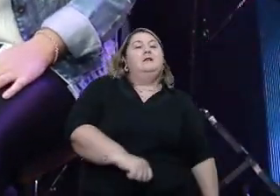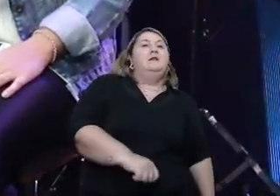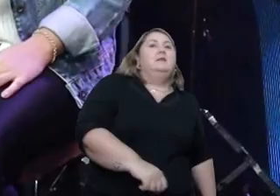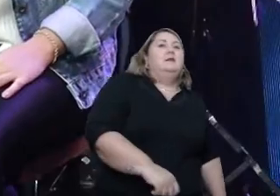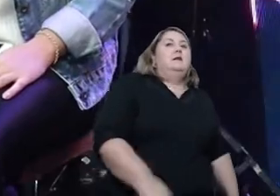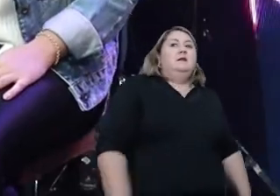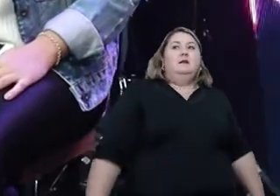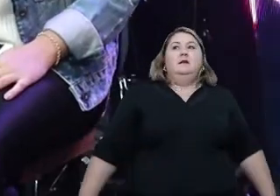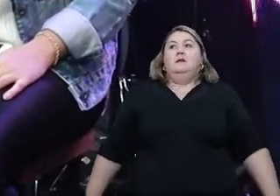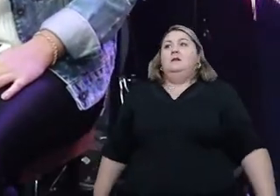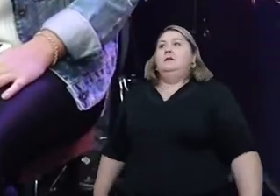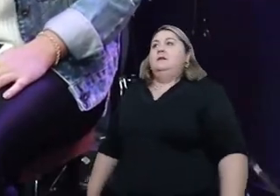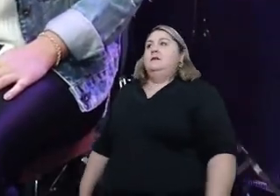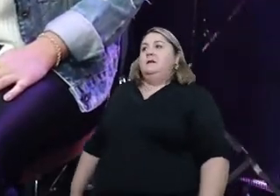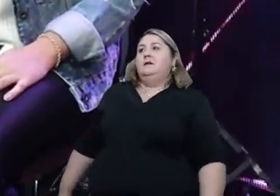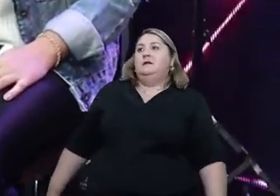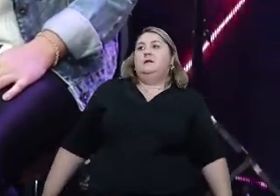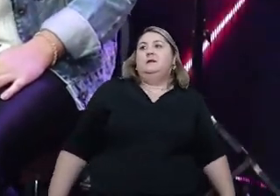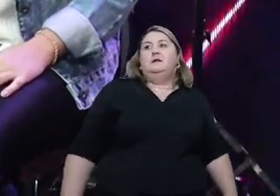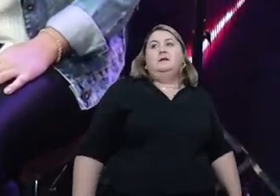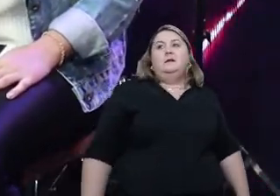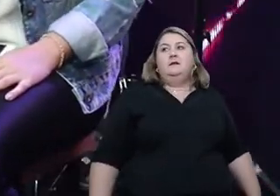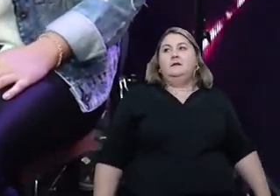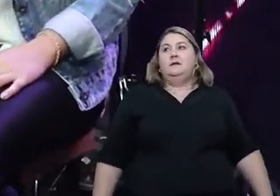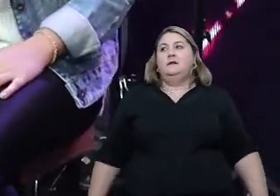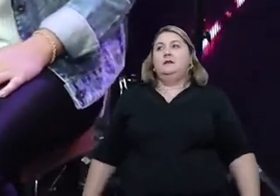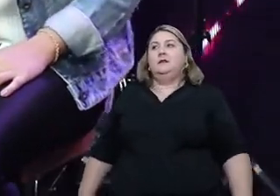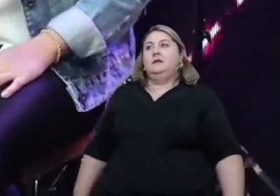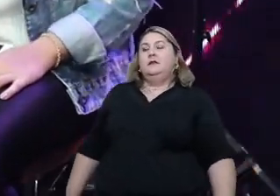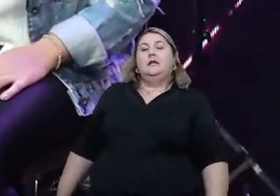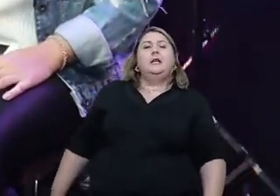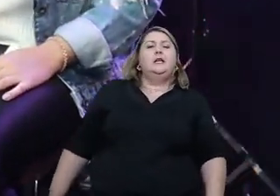de madrugada.